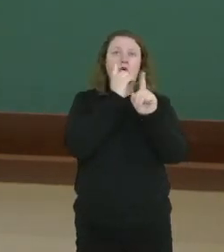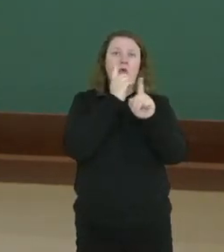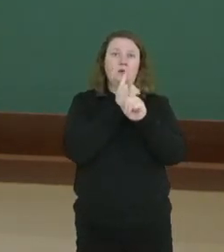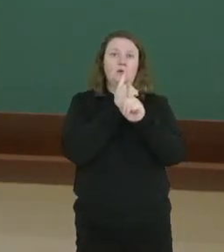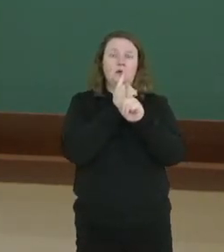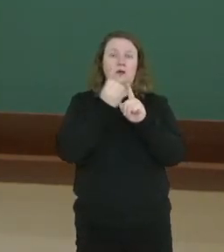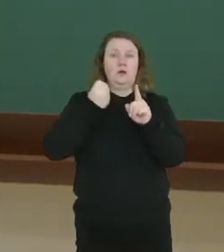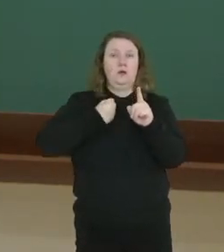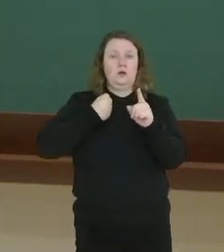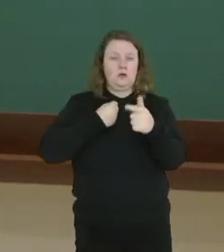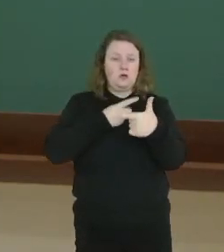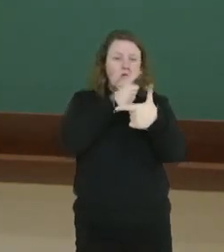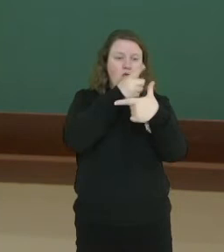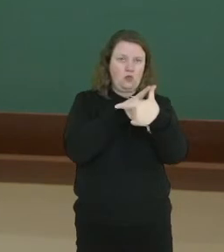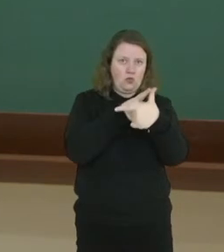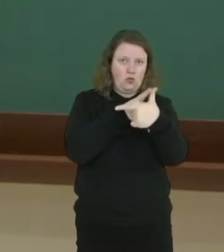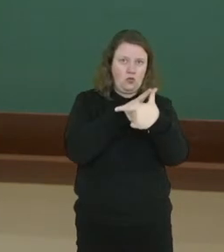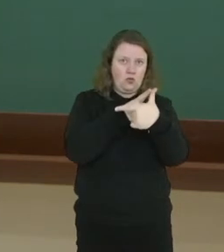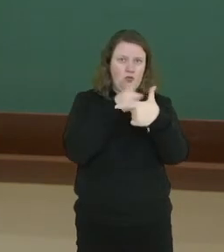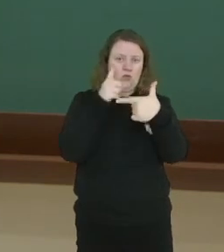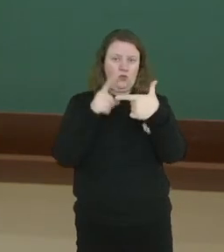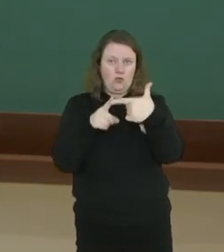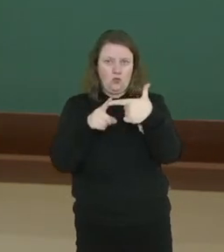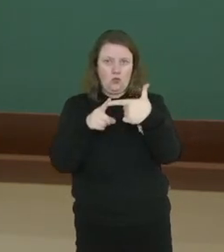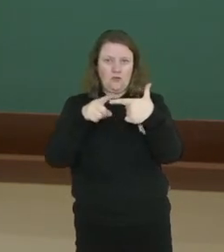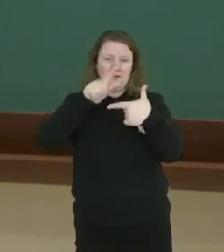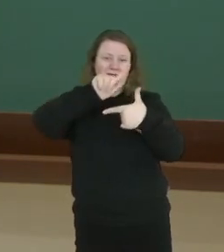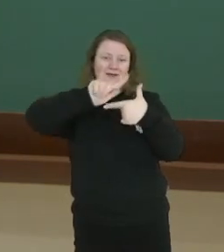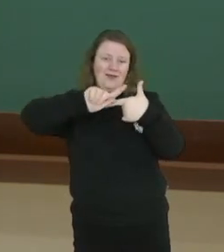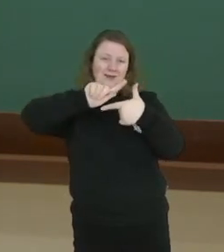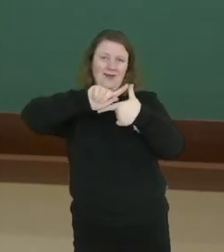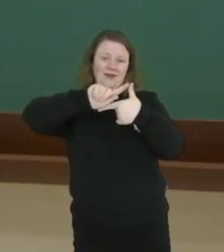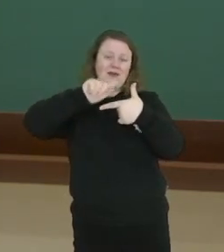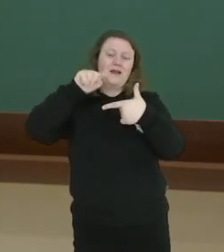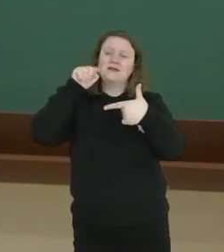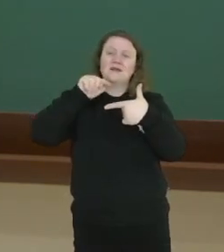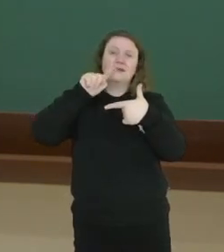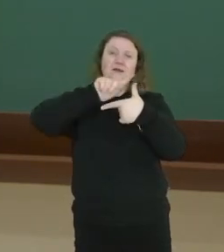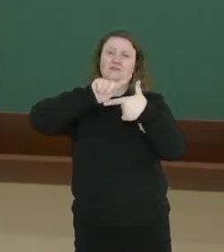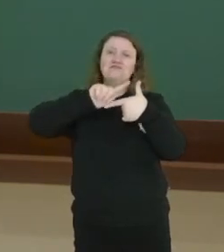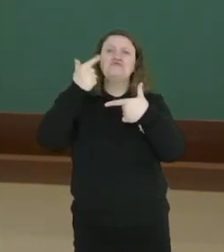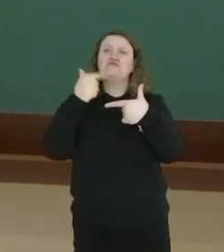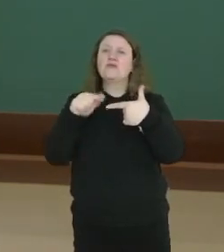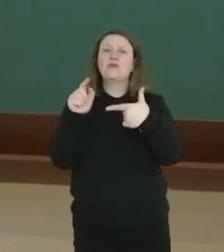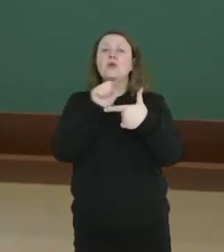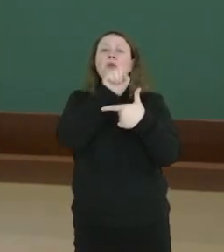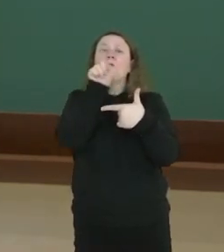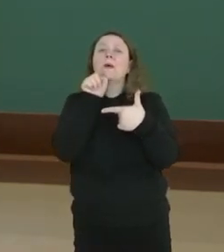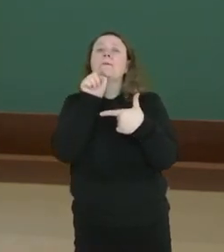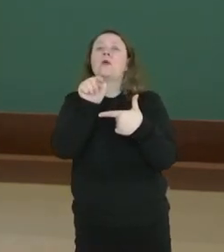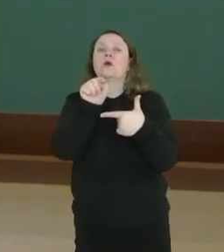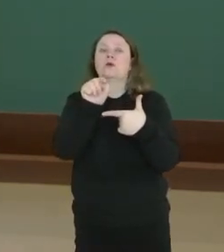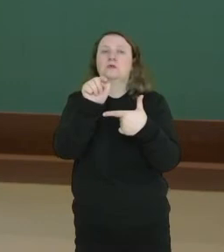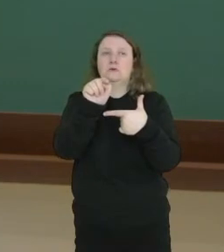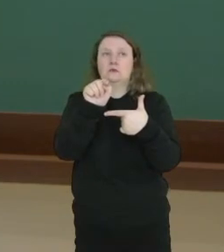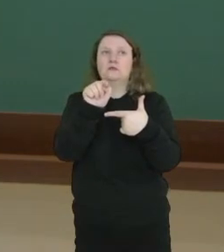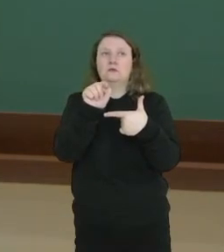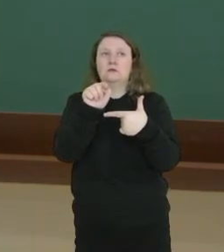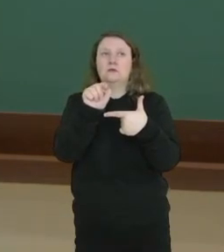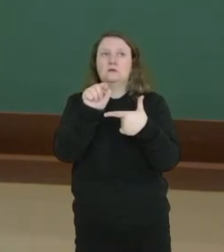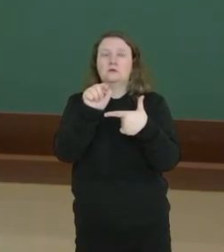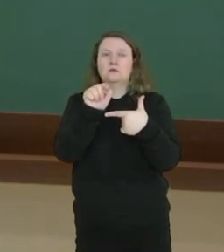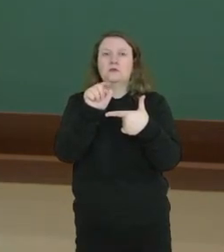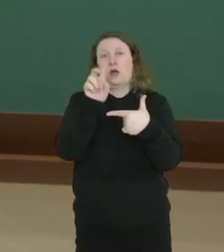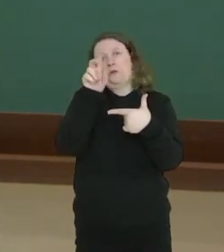comigo? Me falta uma, não me falta? Na falta dessa uma, a gente consegue determinar, ó, chama ela de